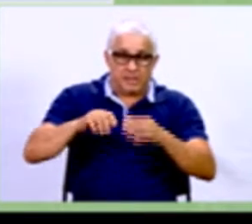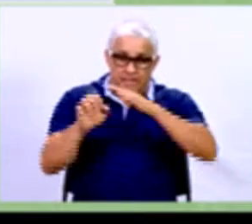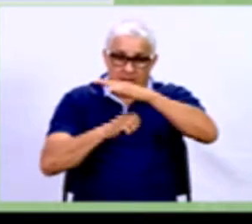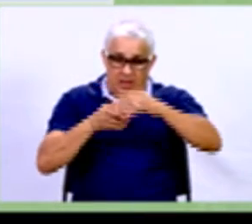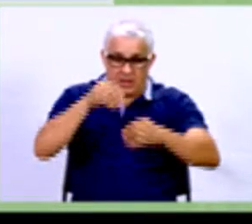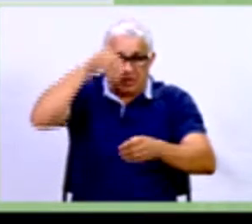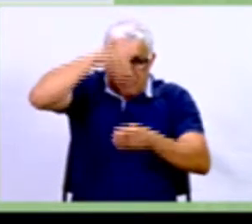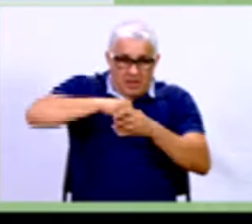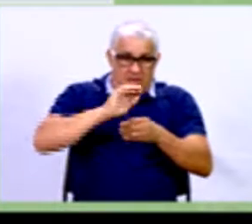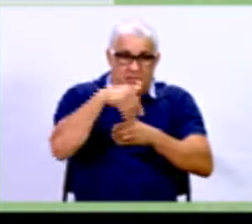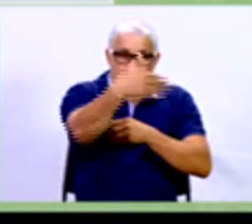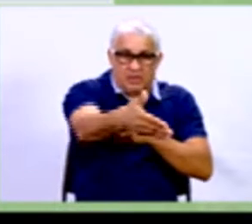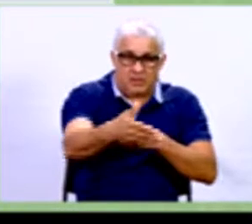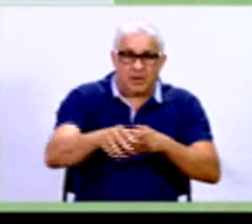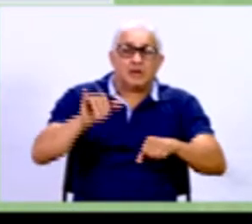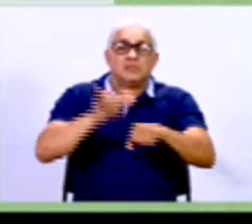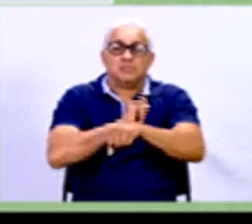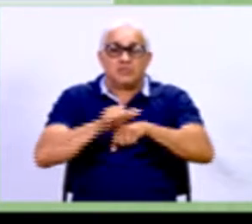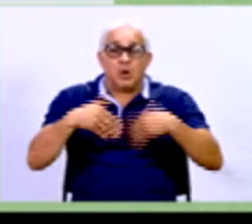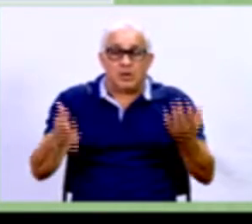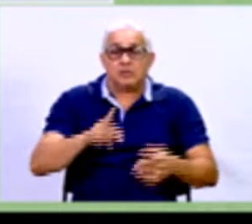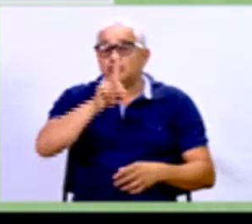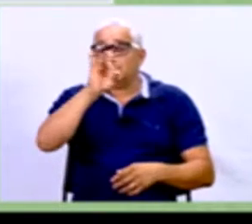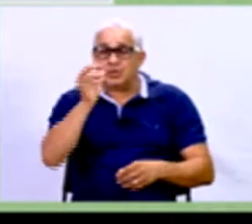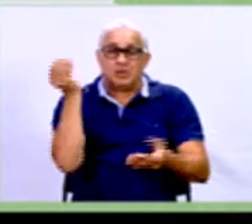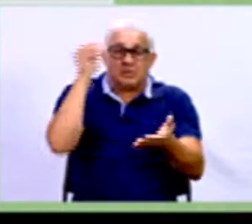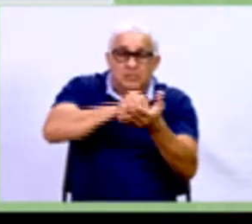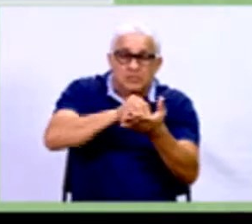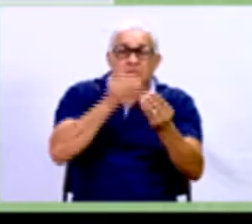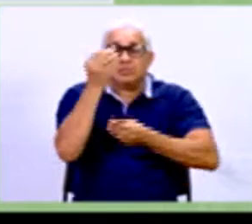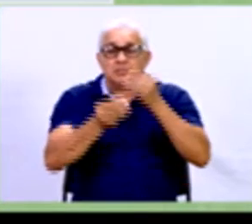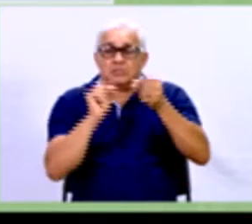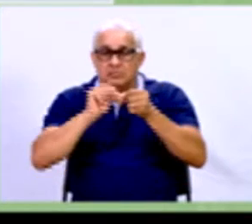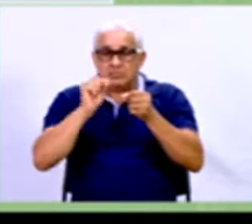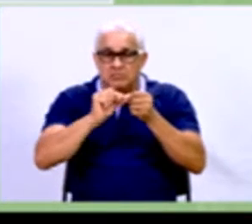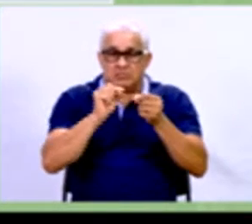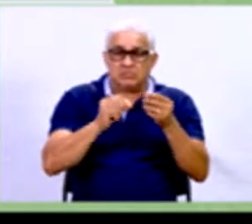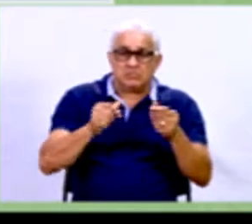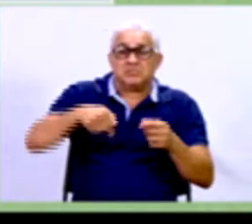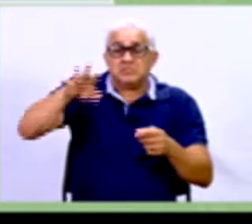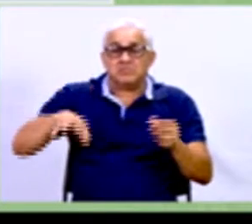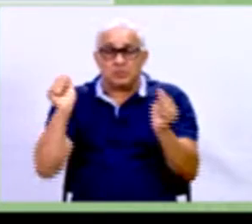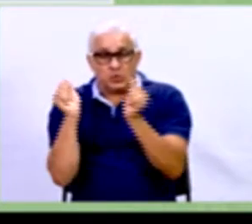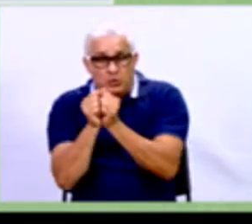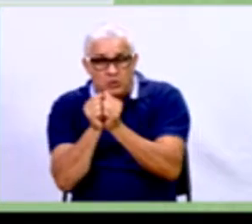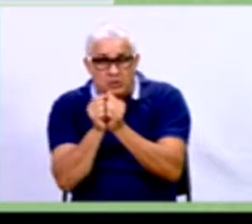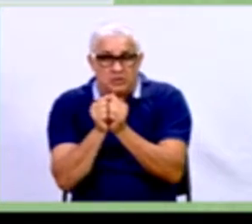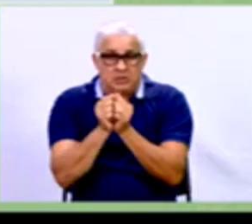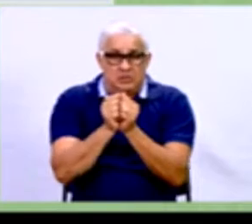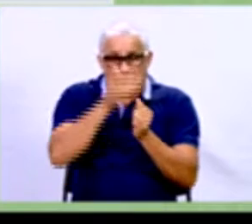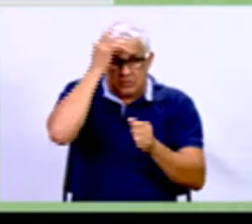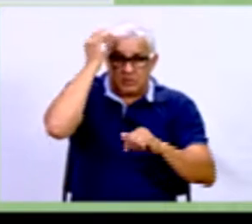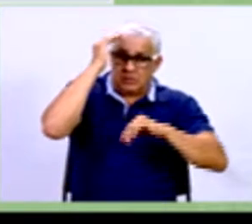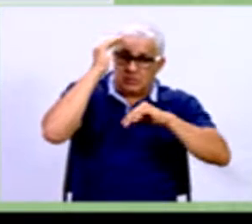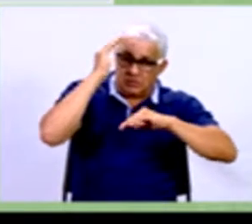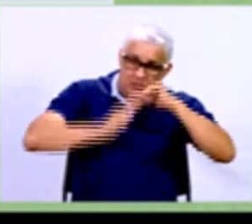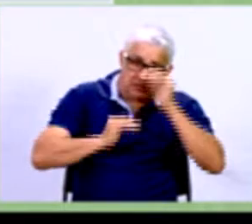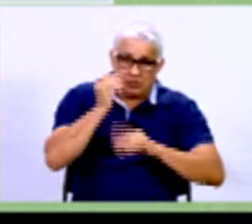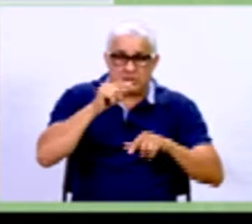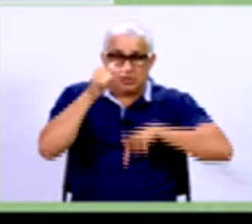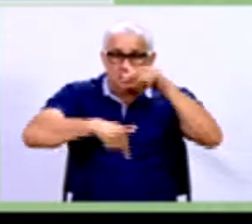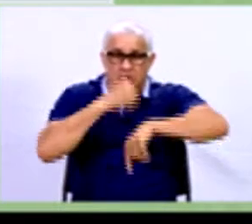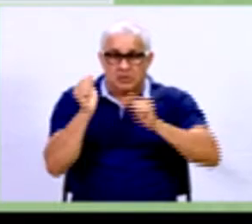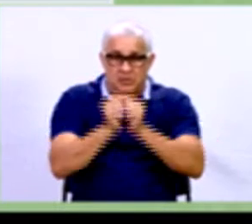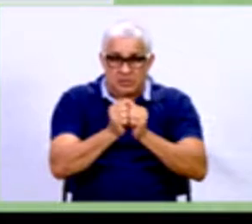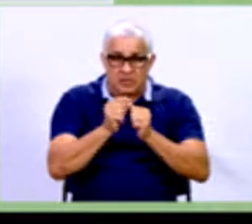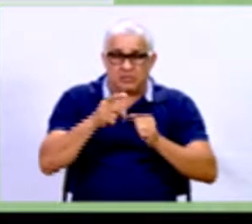fazer isso? Né? Quando? Como nós vamos fazer? Com quem? Quem serão os profissionais que irão estar trabalhando? Então,